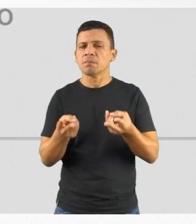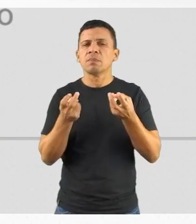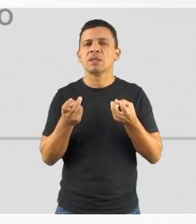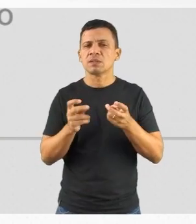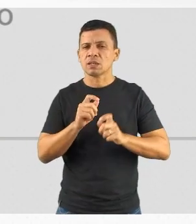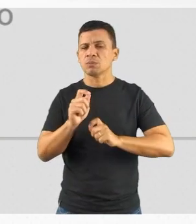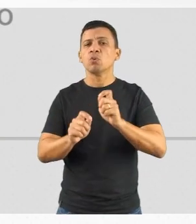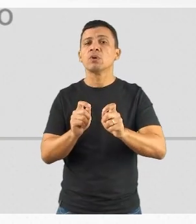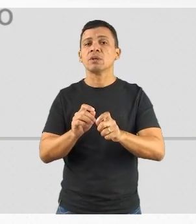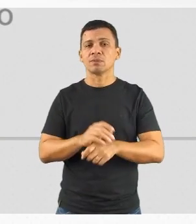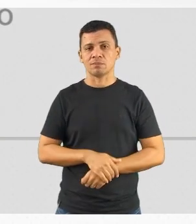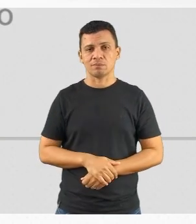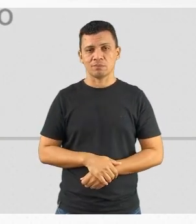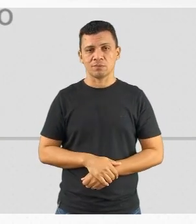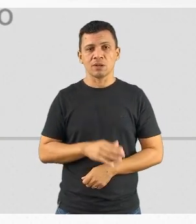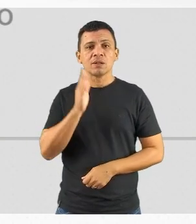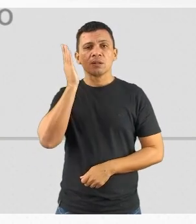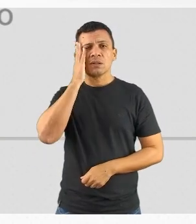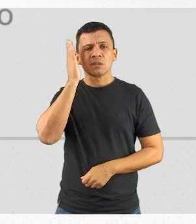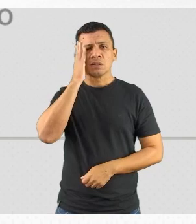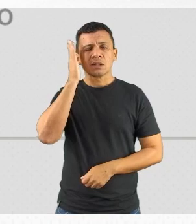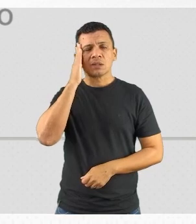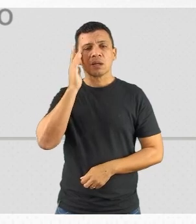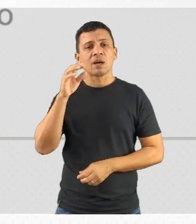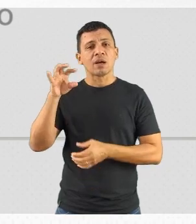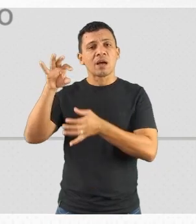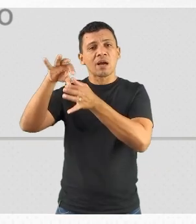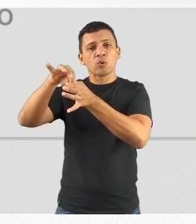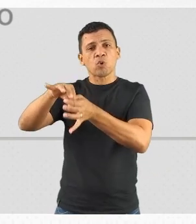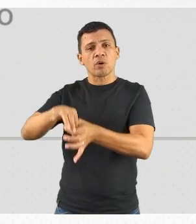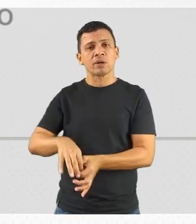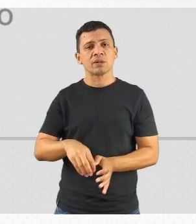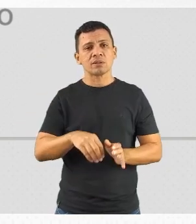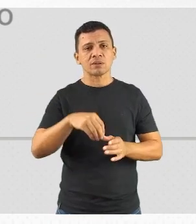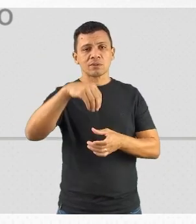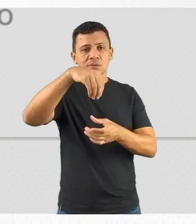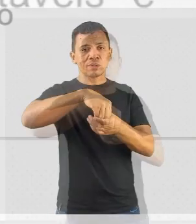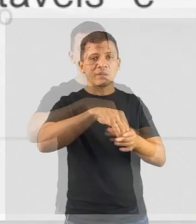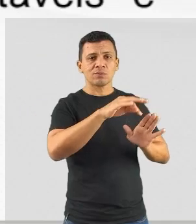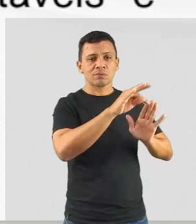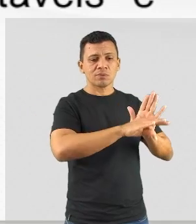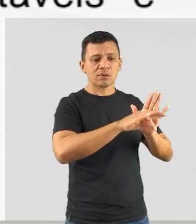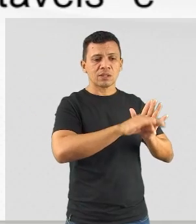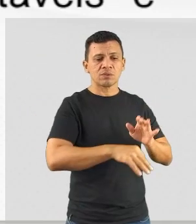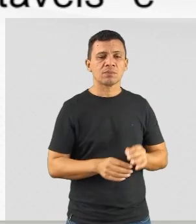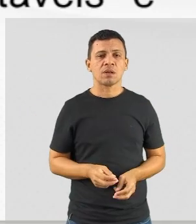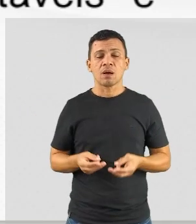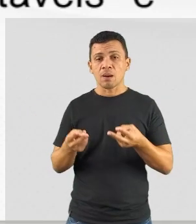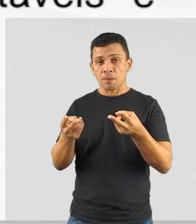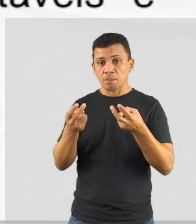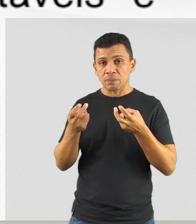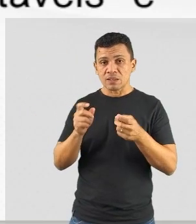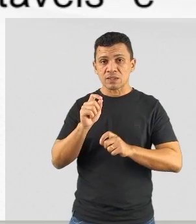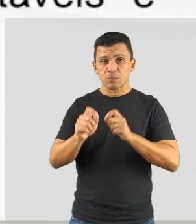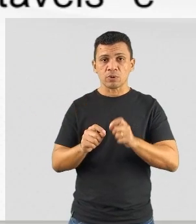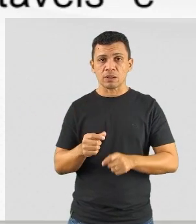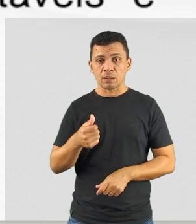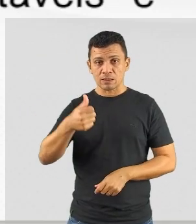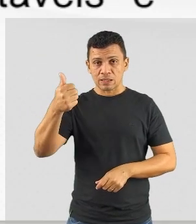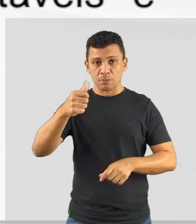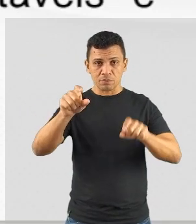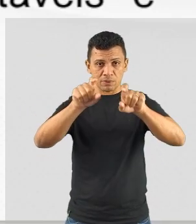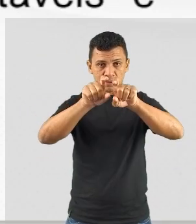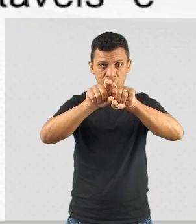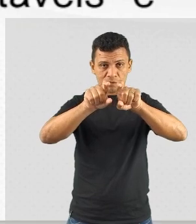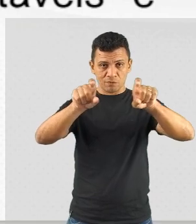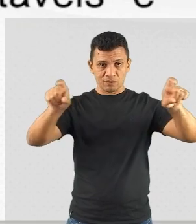gente entender o que seria essa relação de coerência interna? A gente percebe aqui que no primeiro período deste parágrafo, a